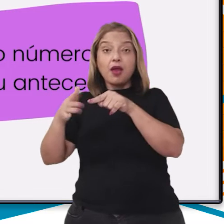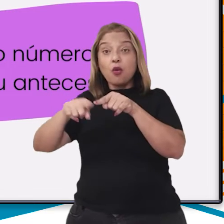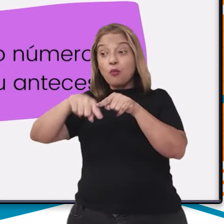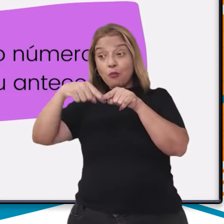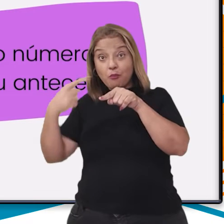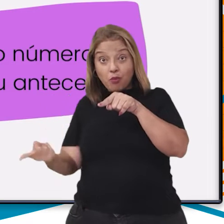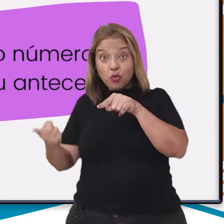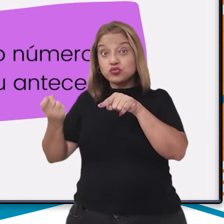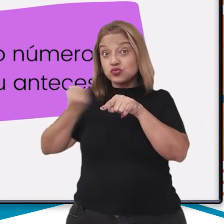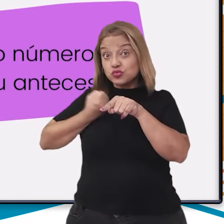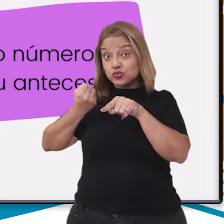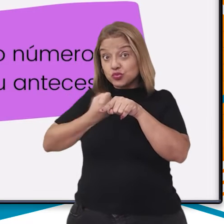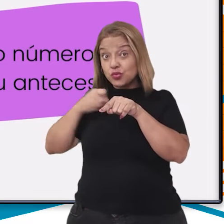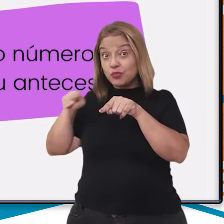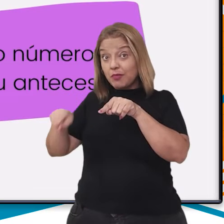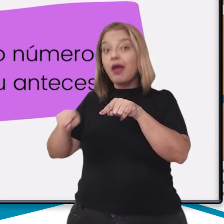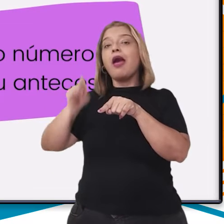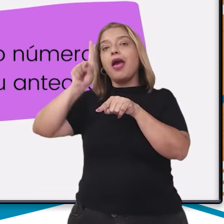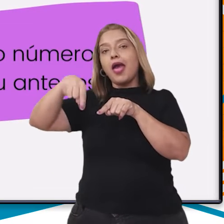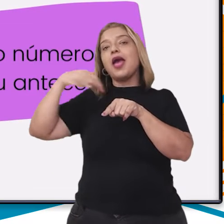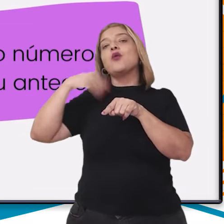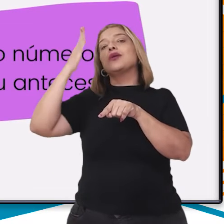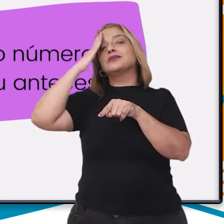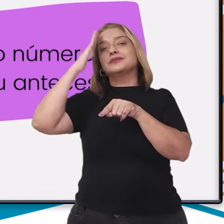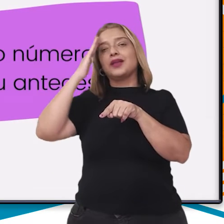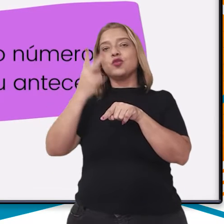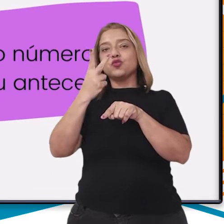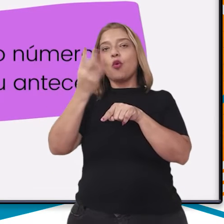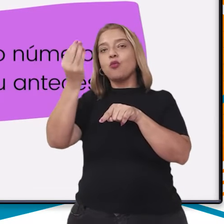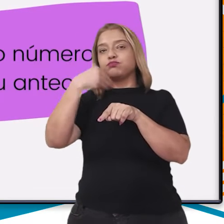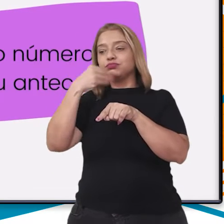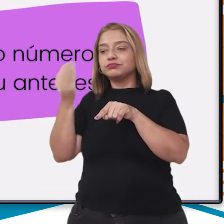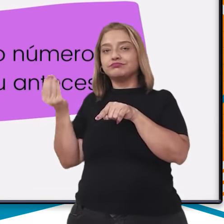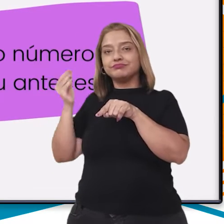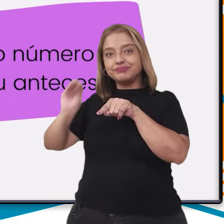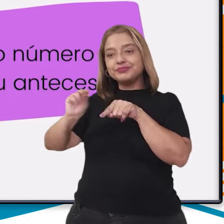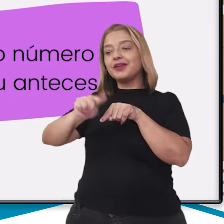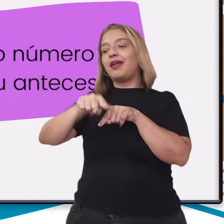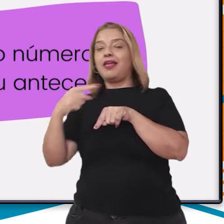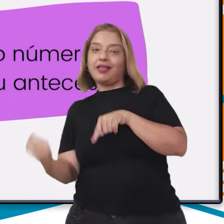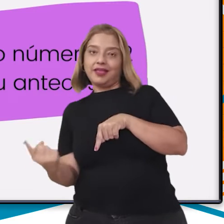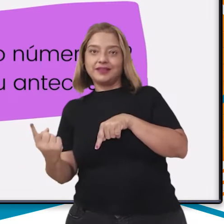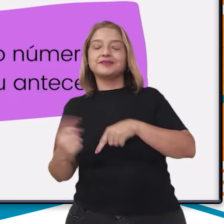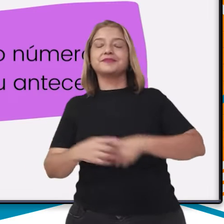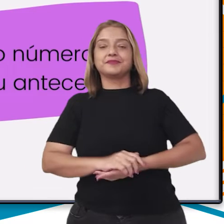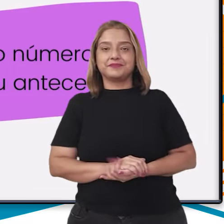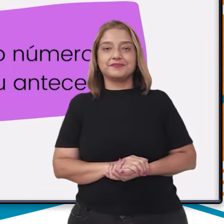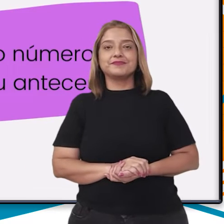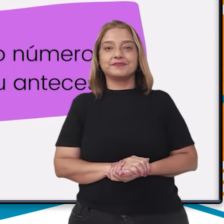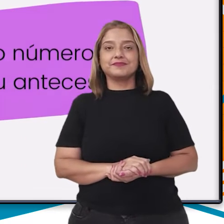o próximo número na sequência é 2 unidades a mais do que o seu antecessor.